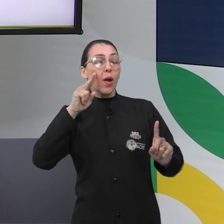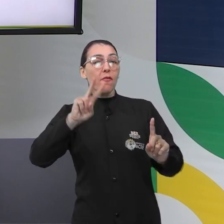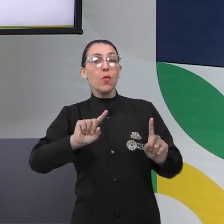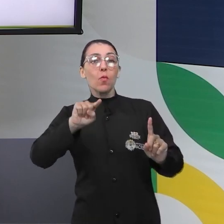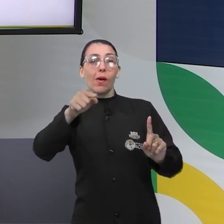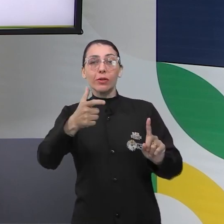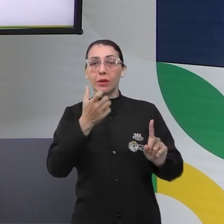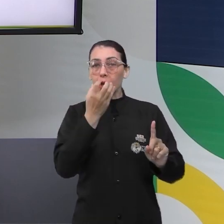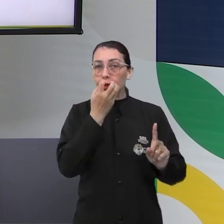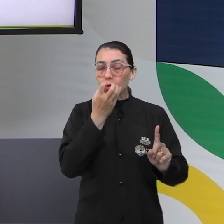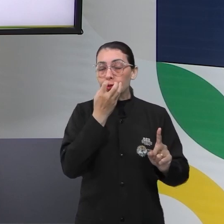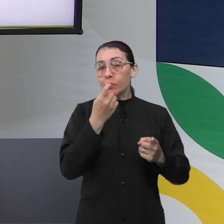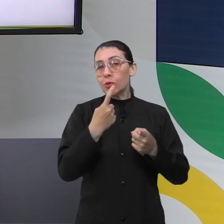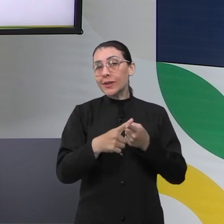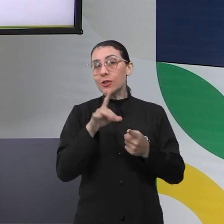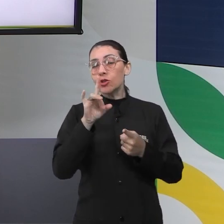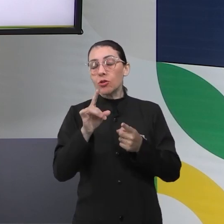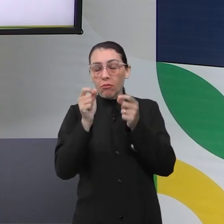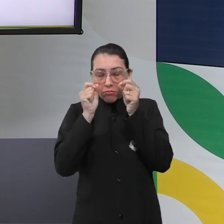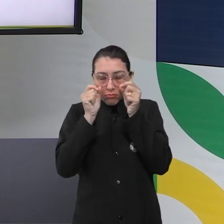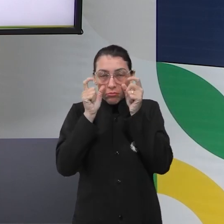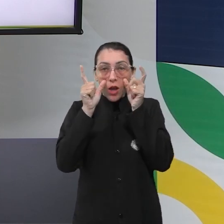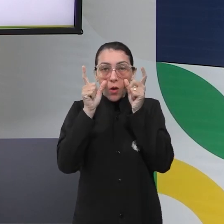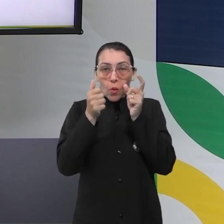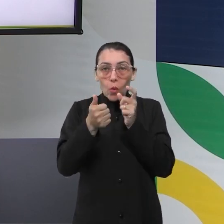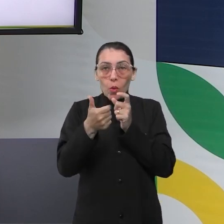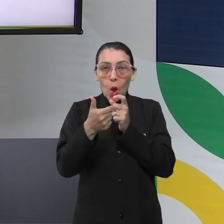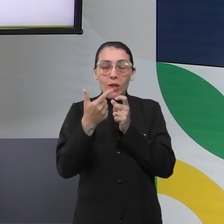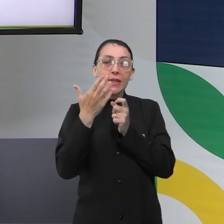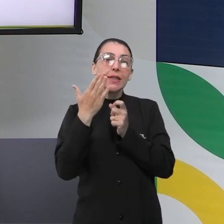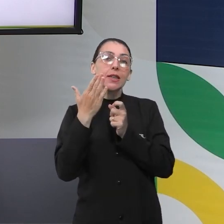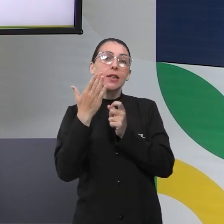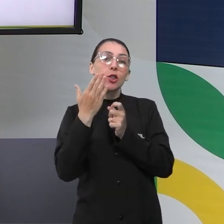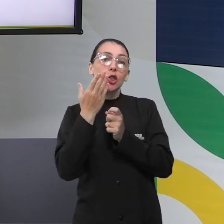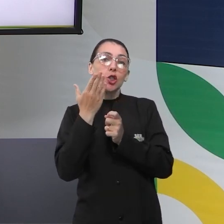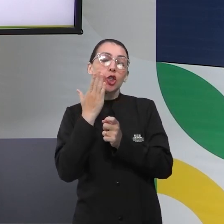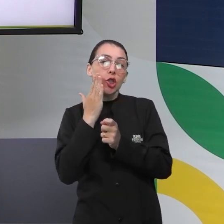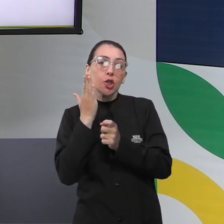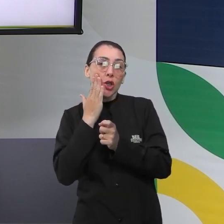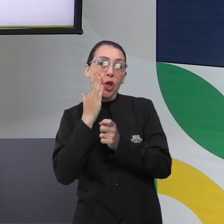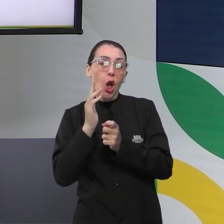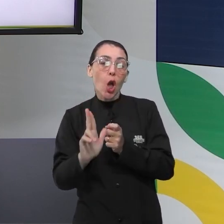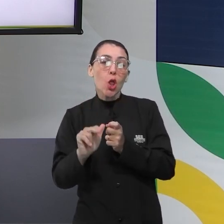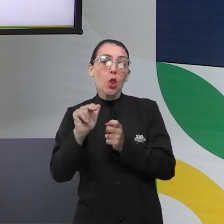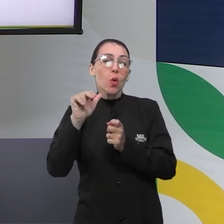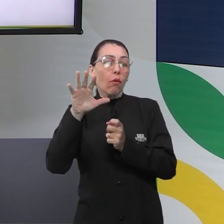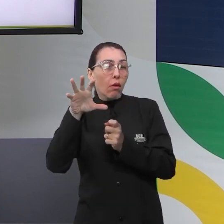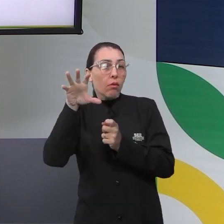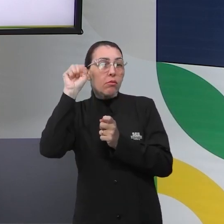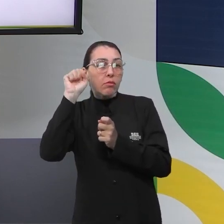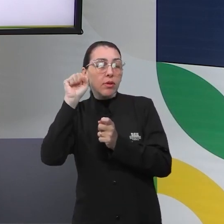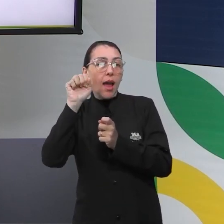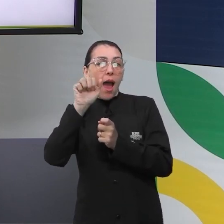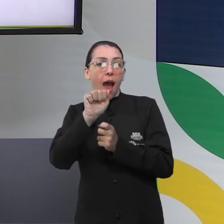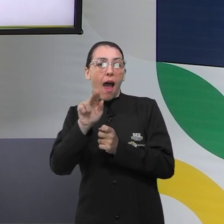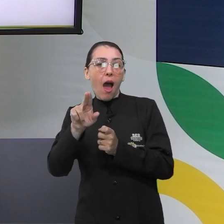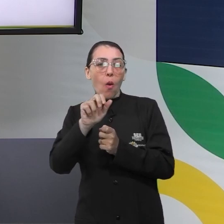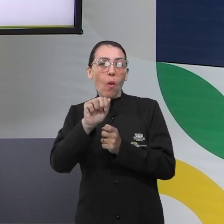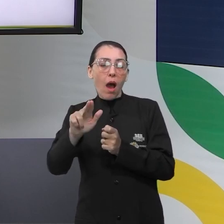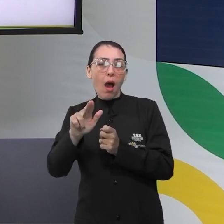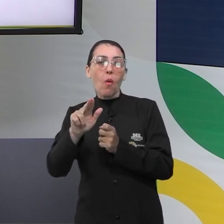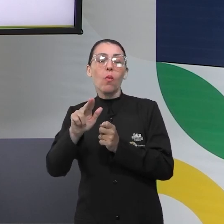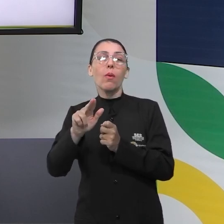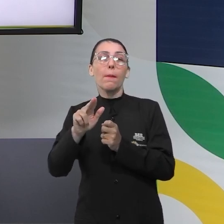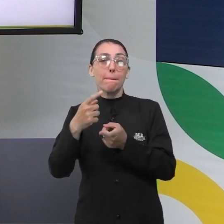cão na vida dele, porque ele só vai abrir os olhos com 12 dias. Também nunca escutou o latido de um outro cão, porque ele vai